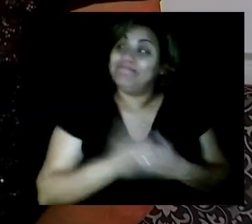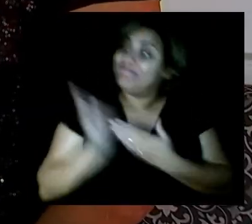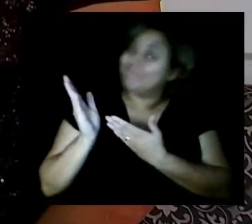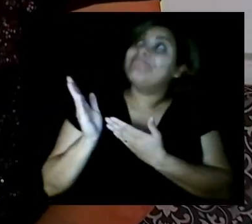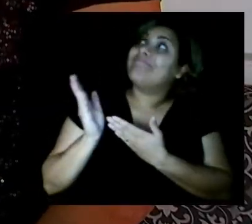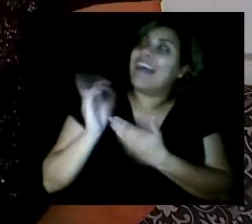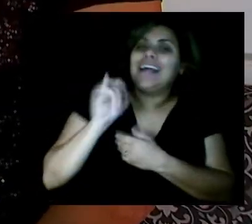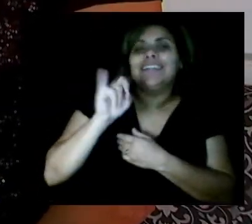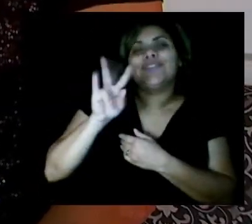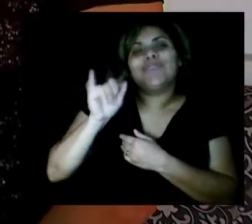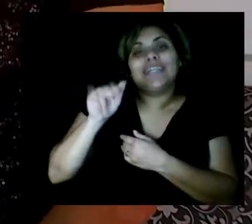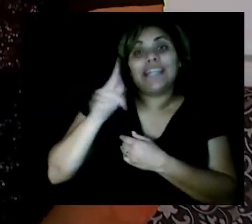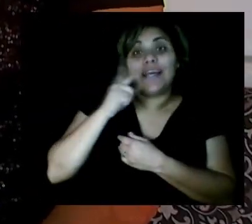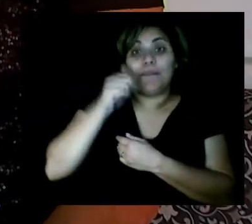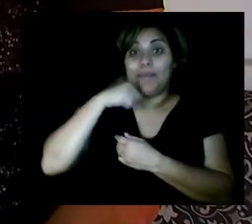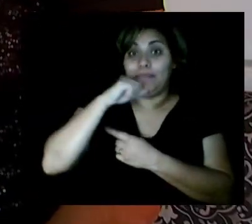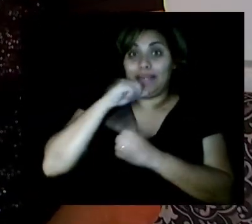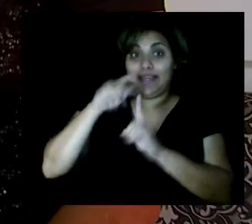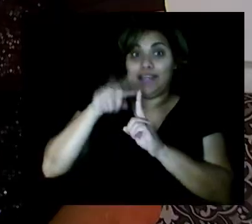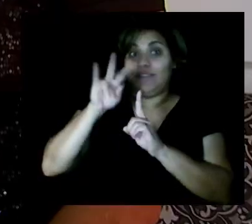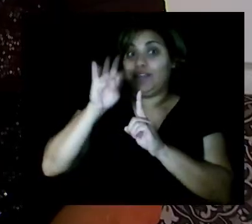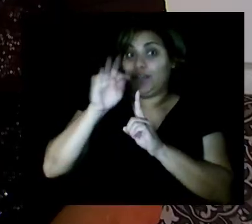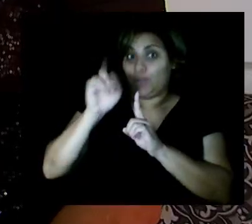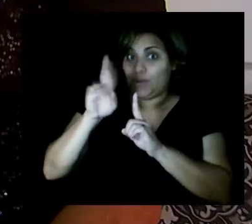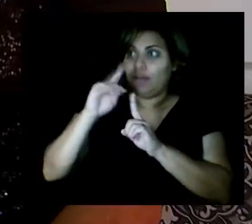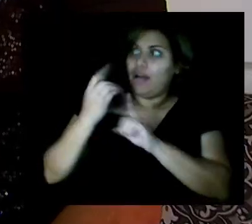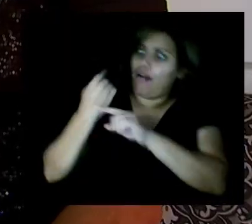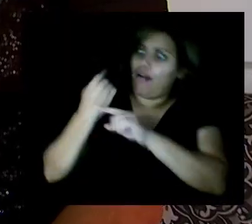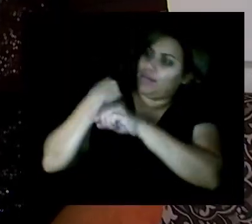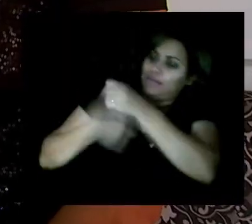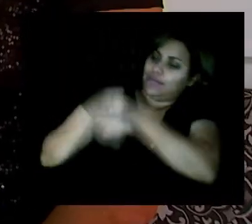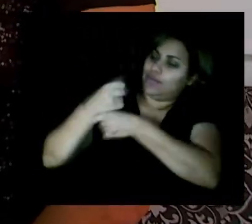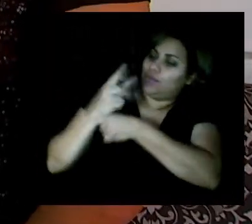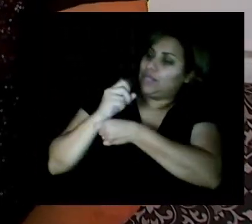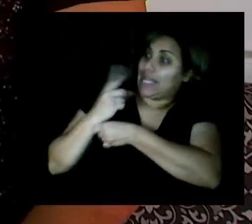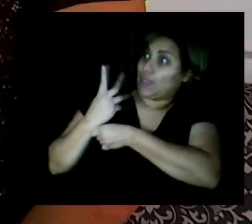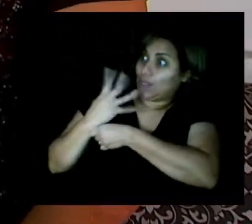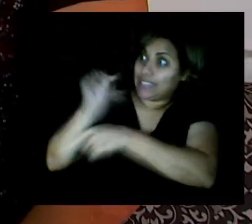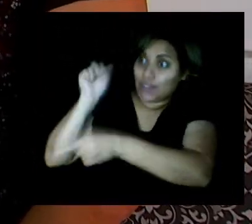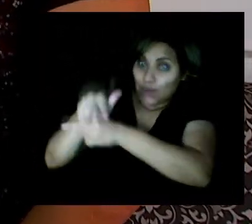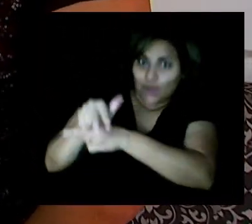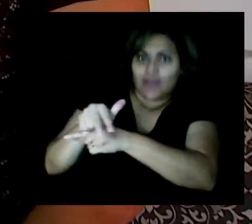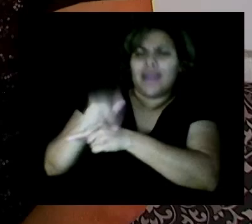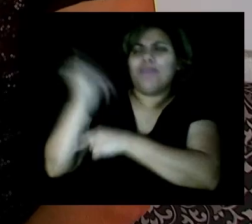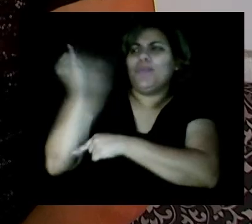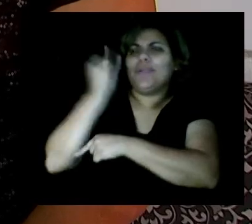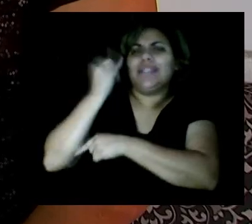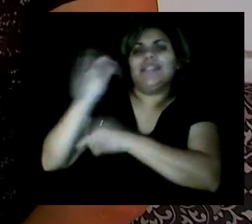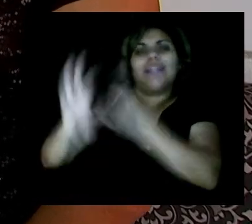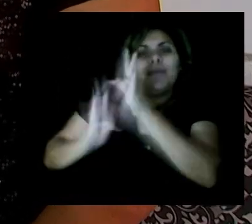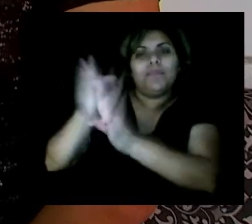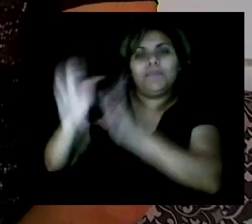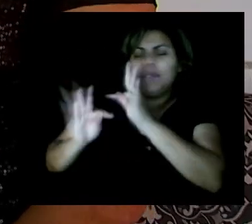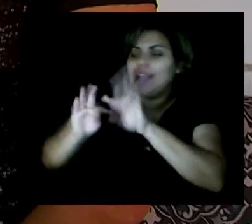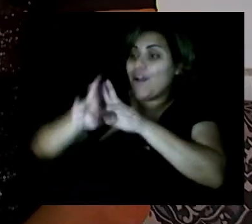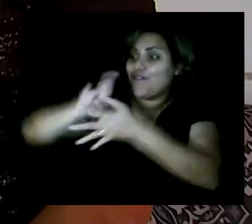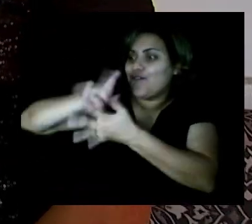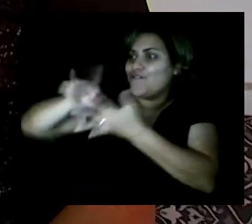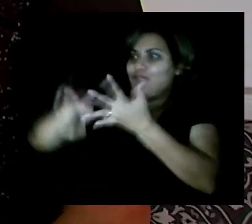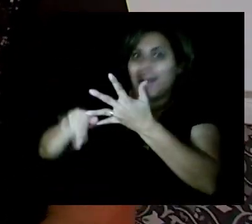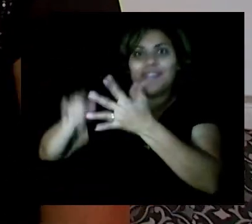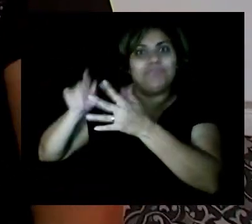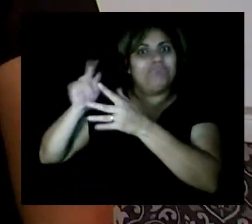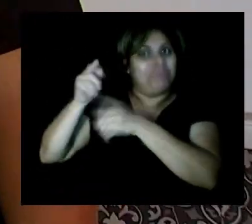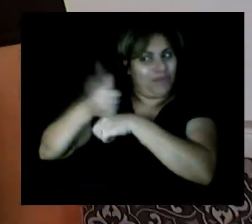desde 2014 e vai falar da importância da terapia multidisciplinar, né, Silvana? Sim, a importância da